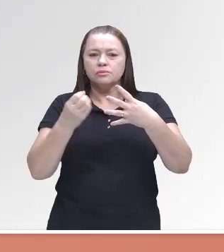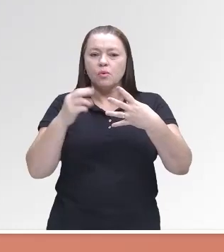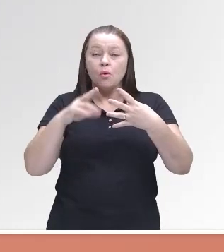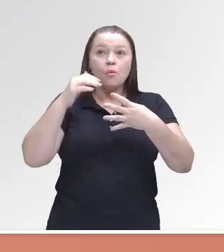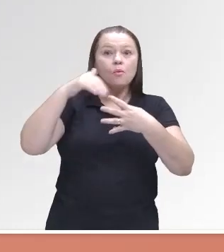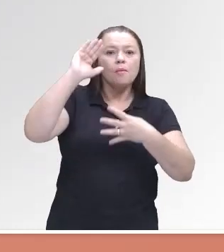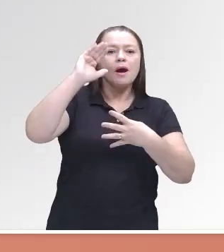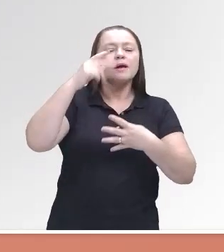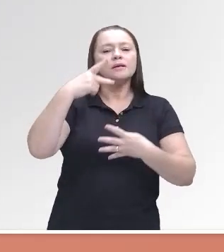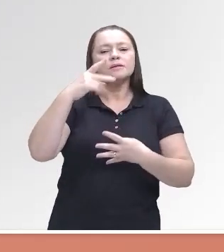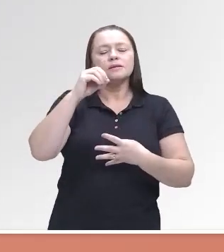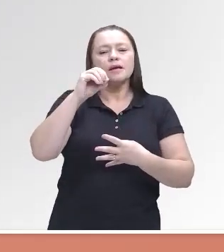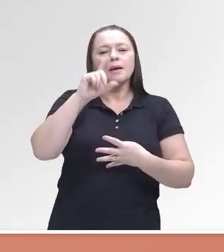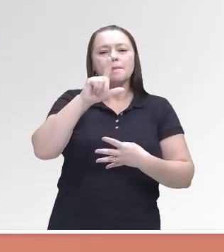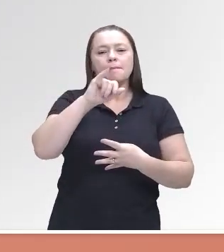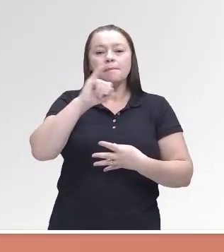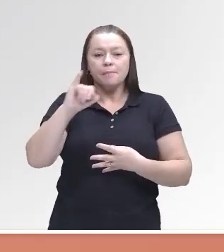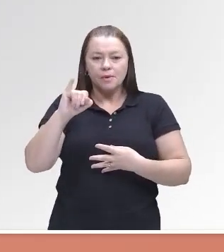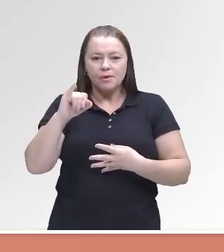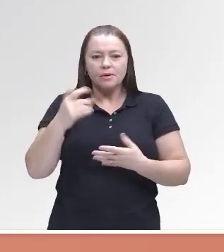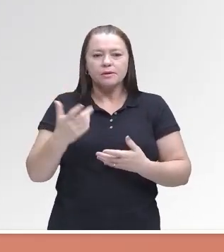polissílaba. Garotada,